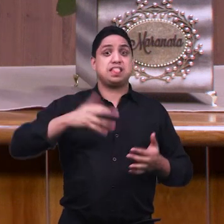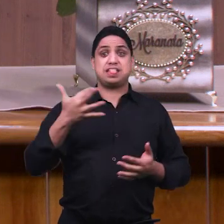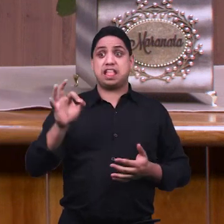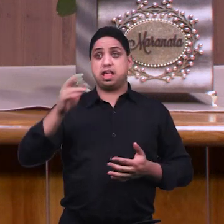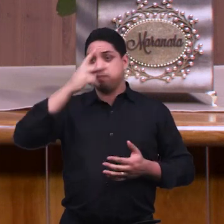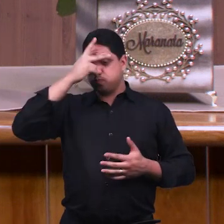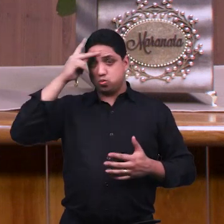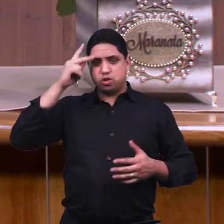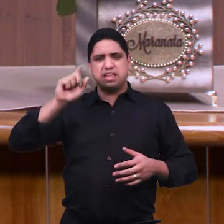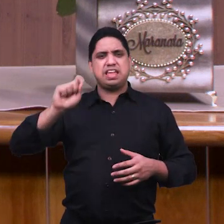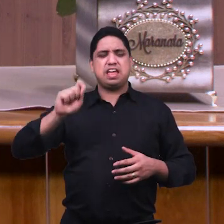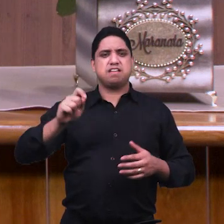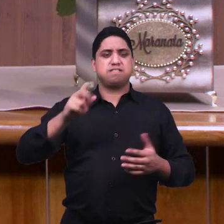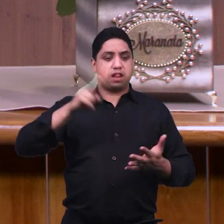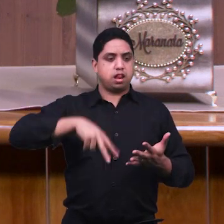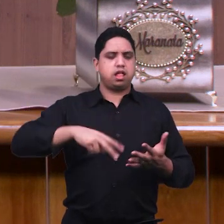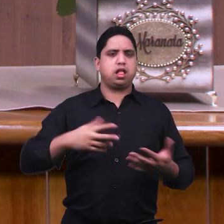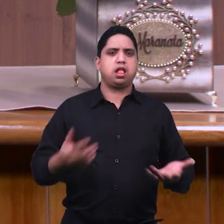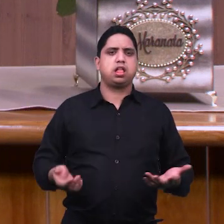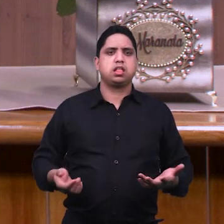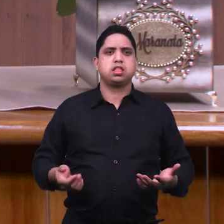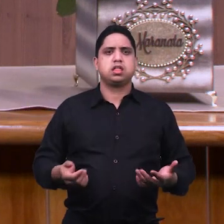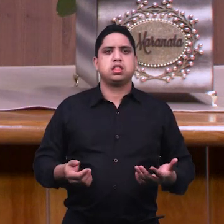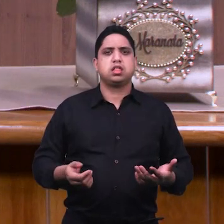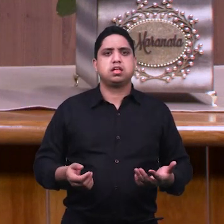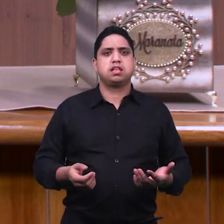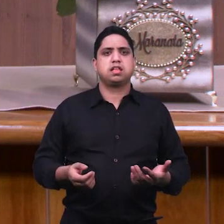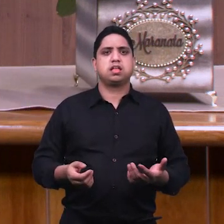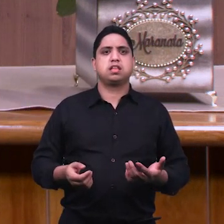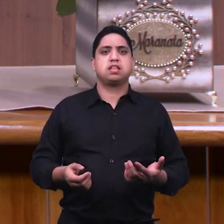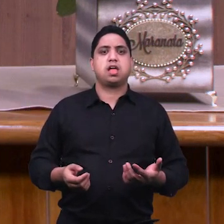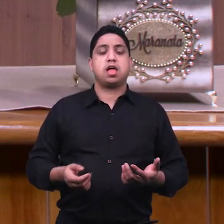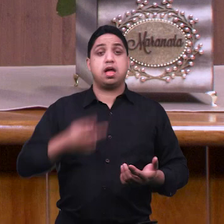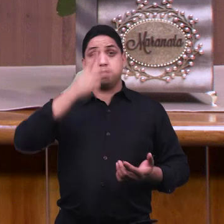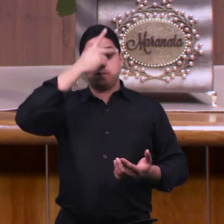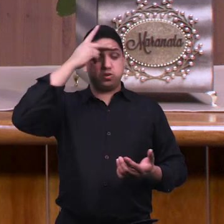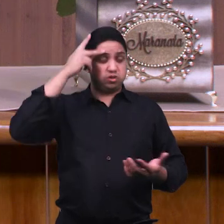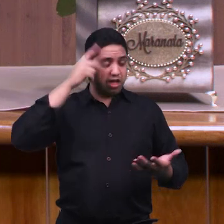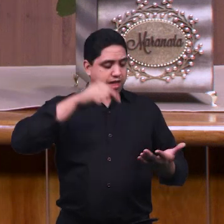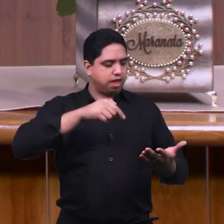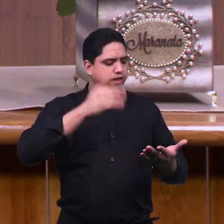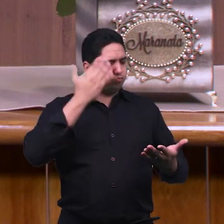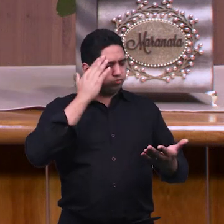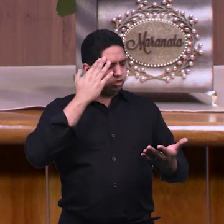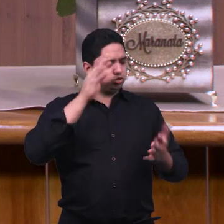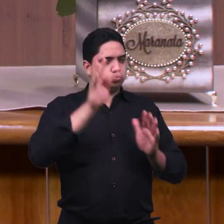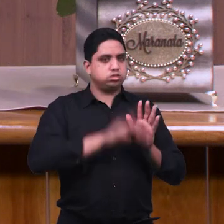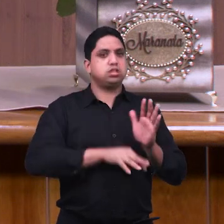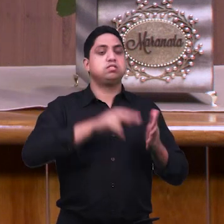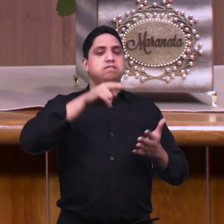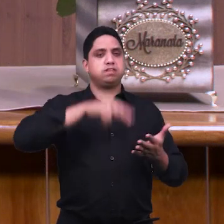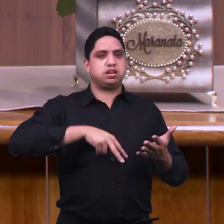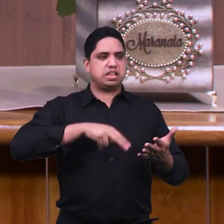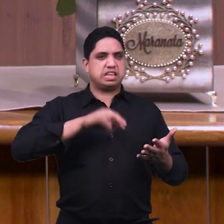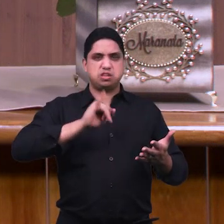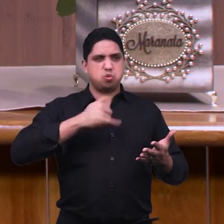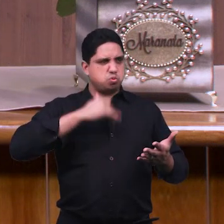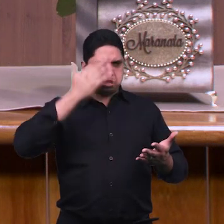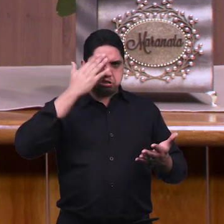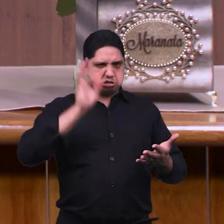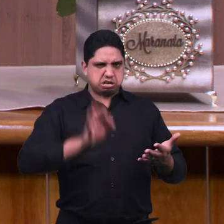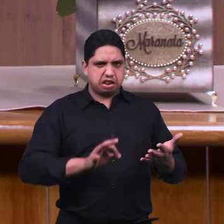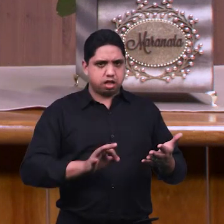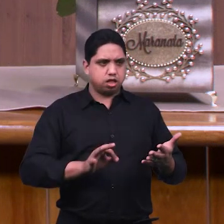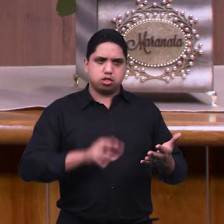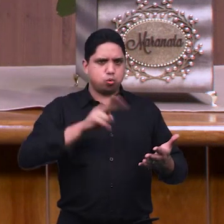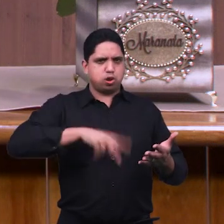quem vai ler? Vai ler quem teve discernimento do texto que ele vai ler. Se você não entendeu nada, não vai ler.